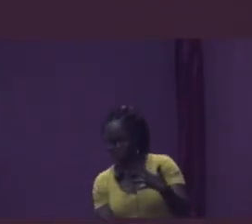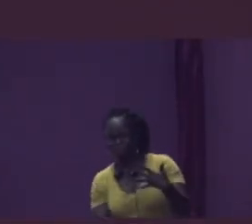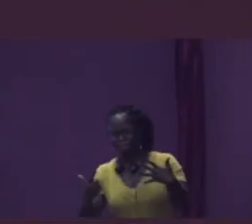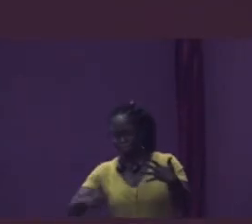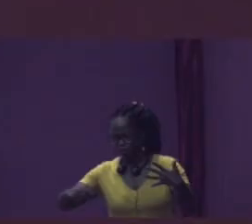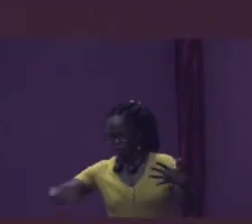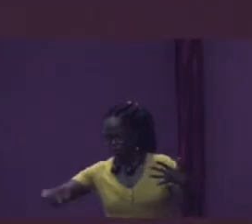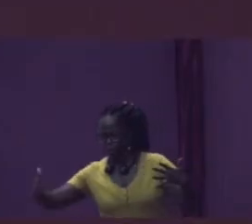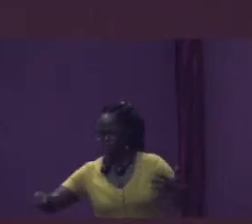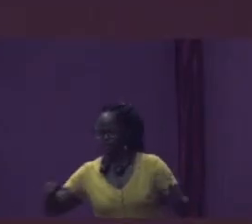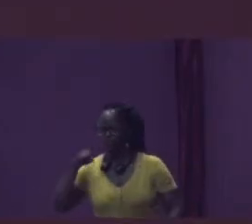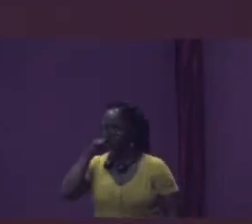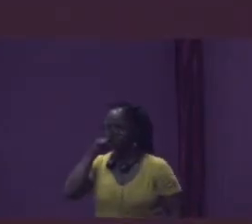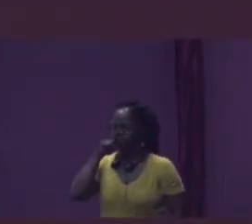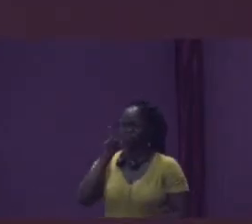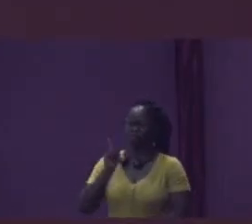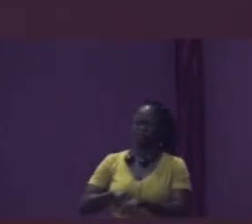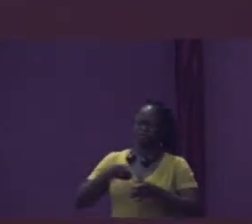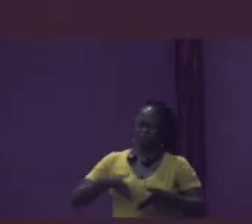dos riscos no parto.